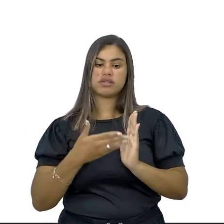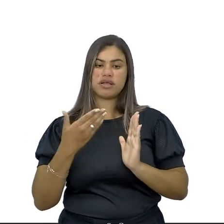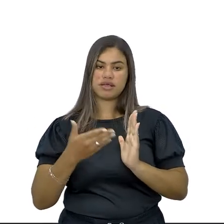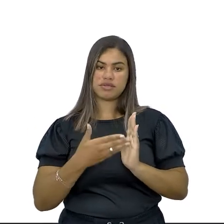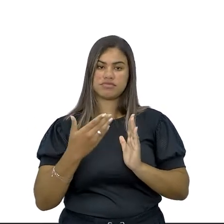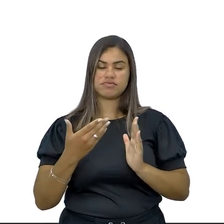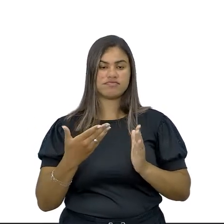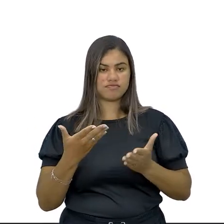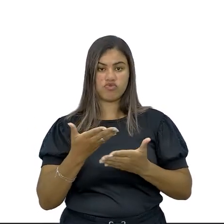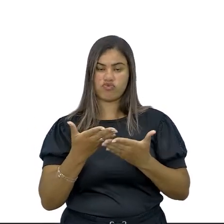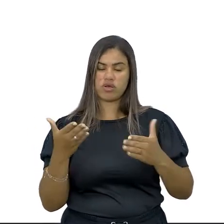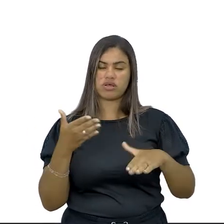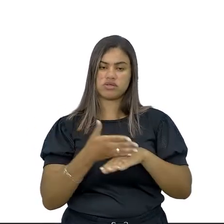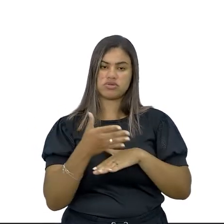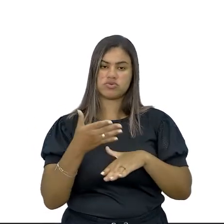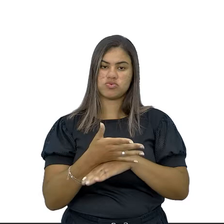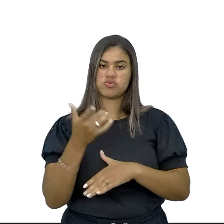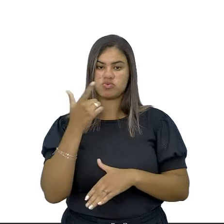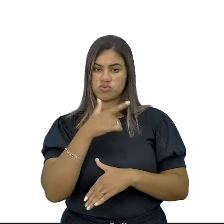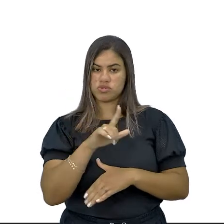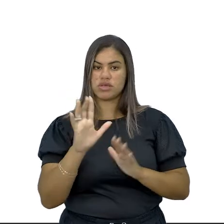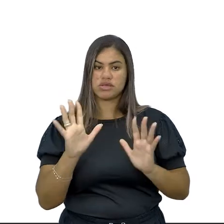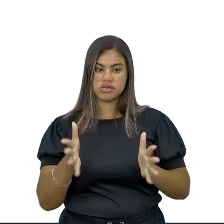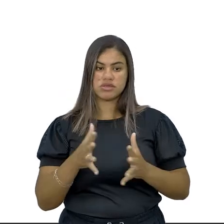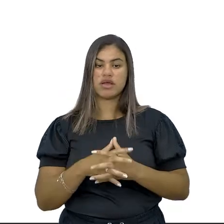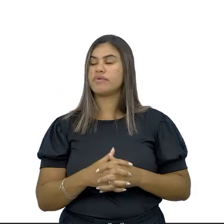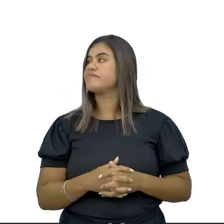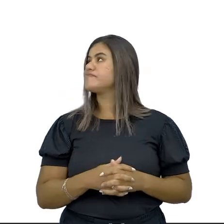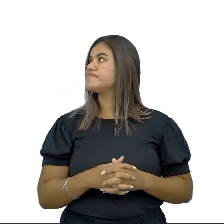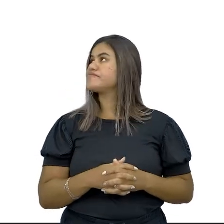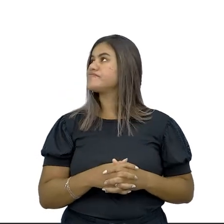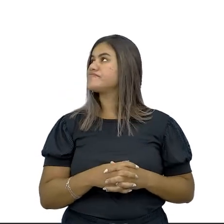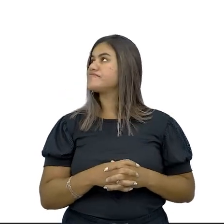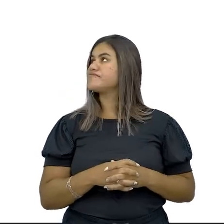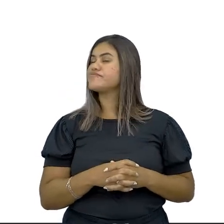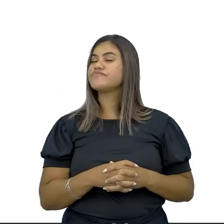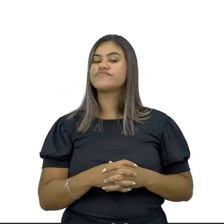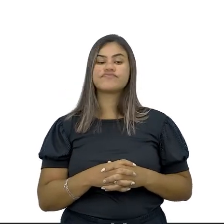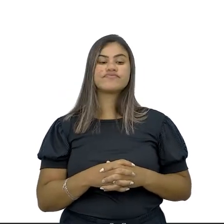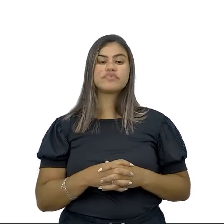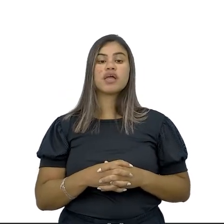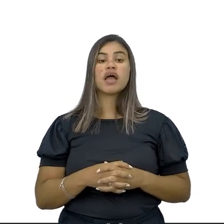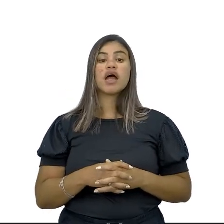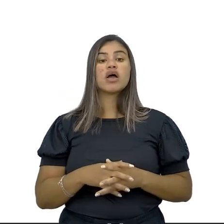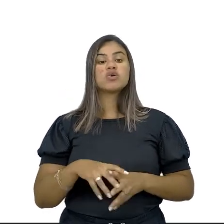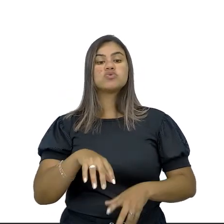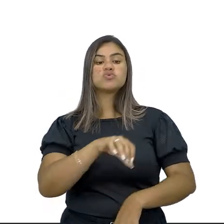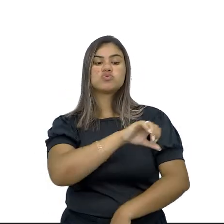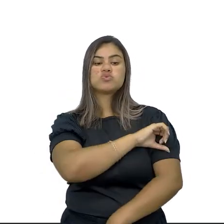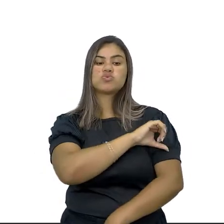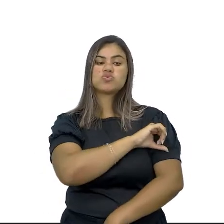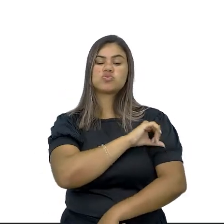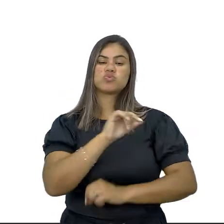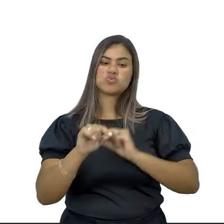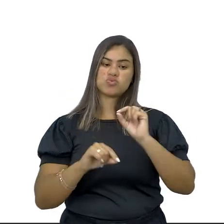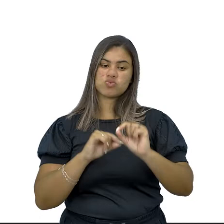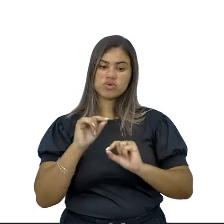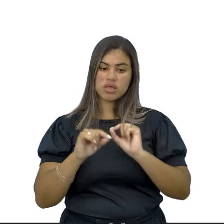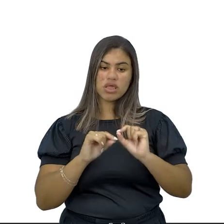estão disponíveis para vocês, professores, e também para seus estudantes. No caso do 9º ano, né, os nossos